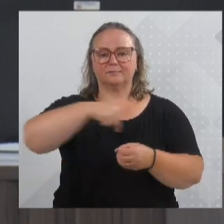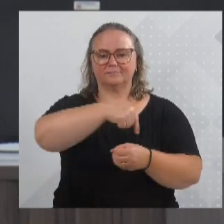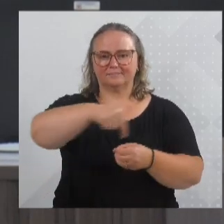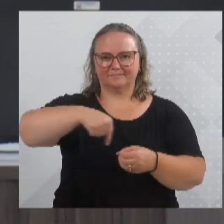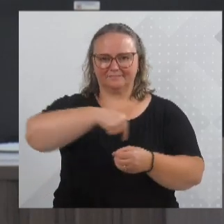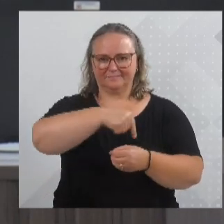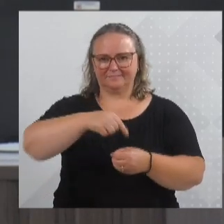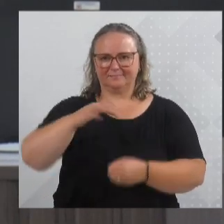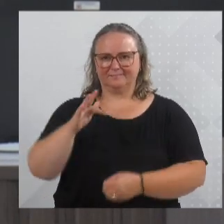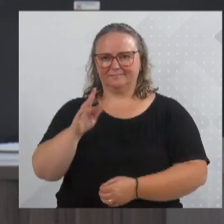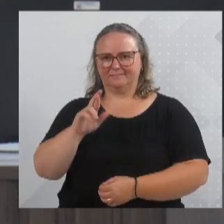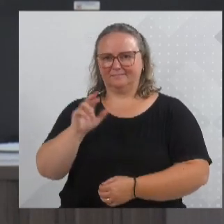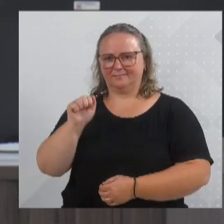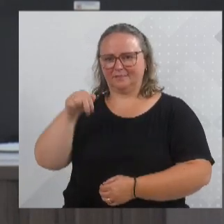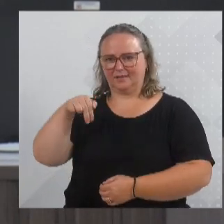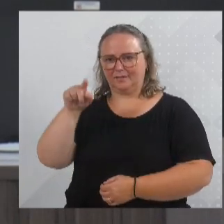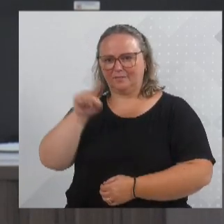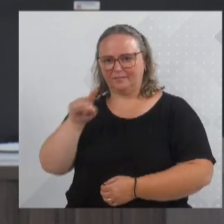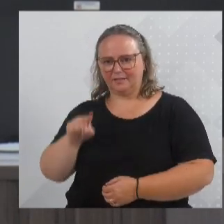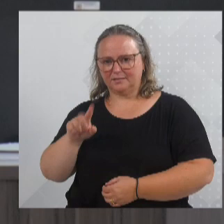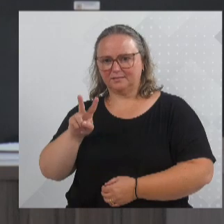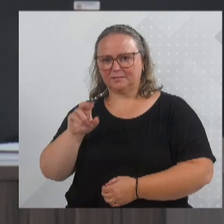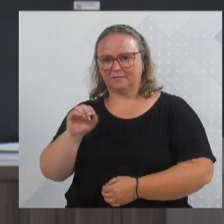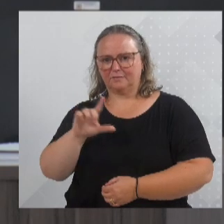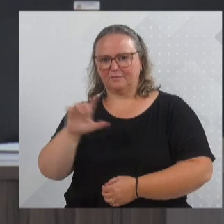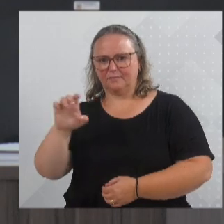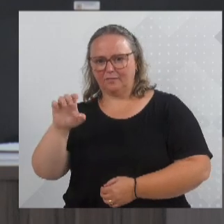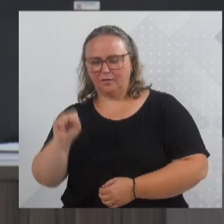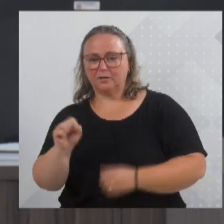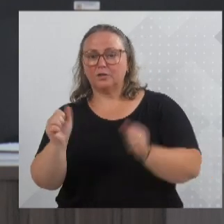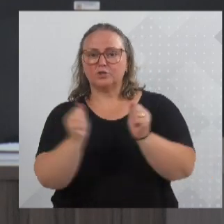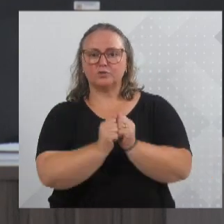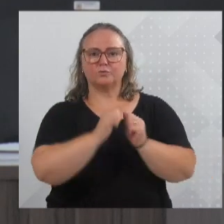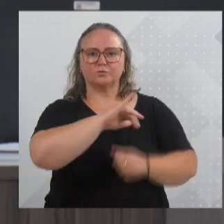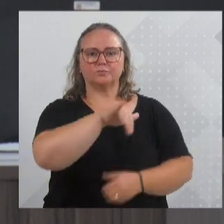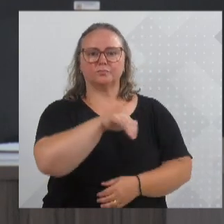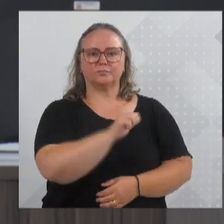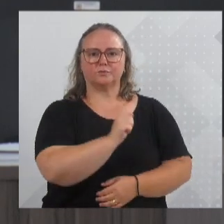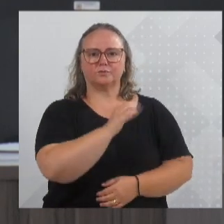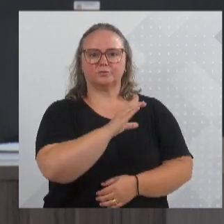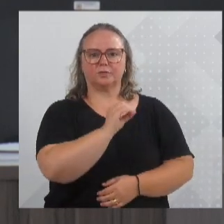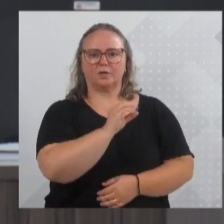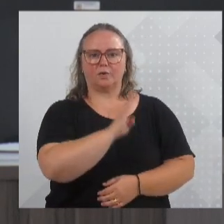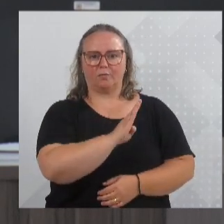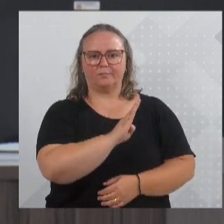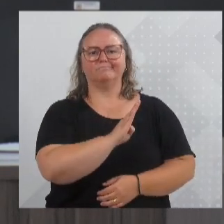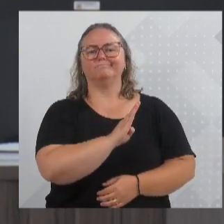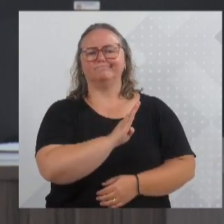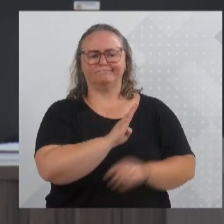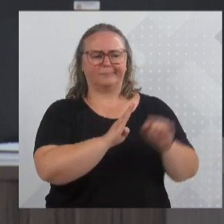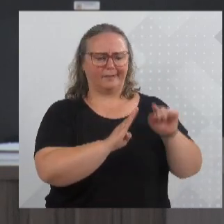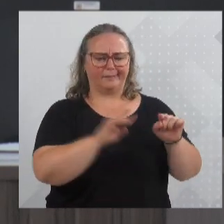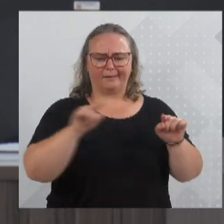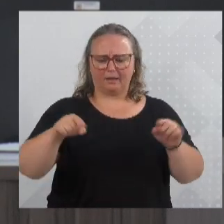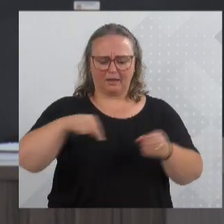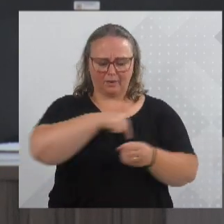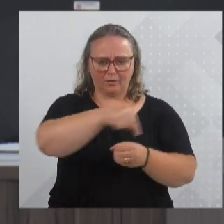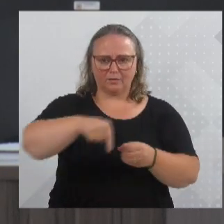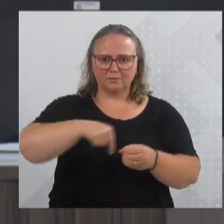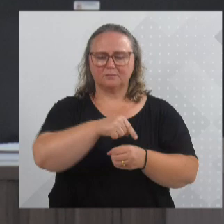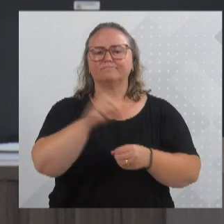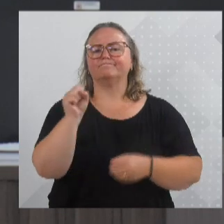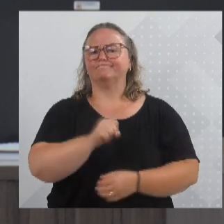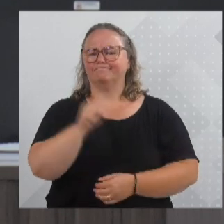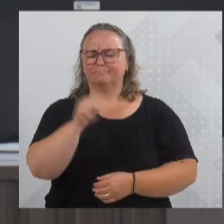Franz Forlis com o Jacob Neixo. Ali é urgente também, vereador, é urgente porque já foi feito